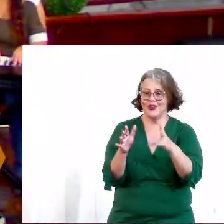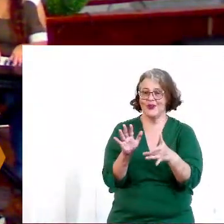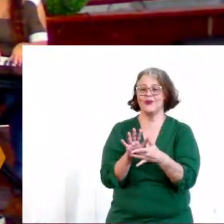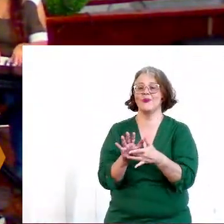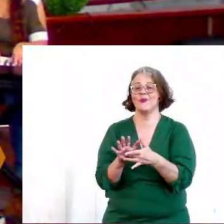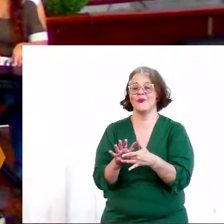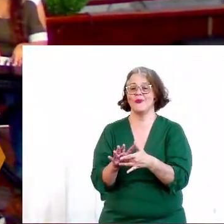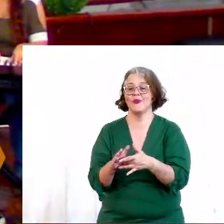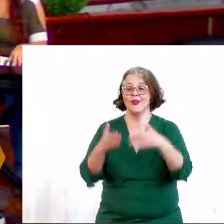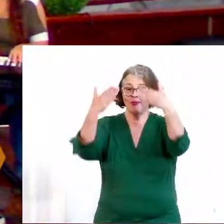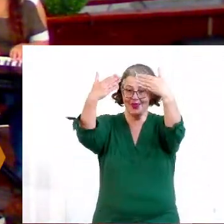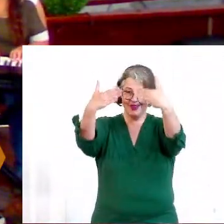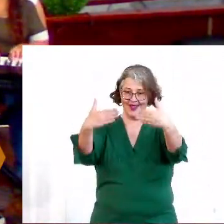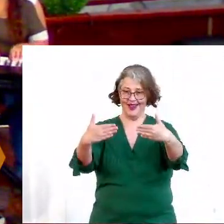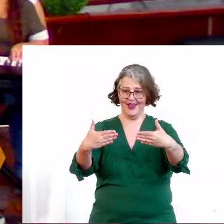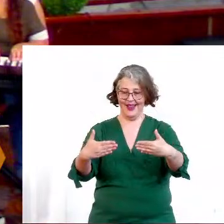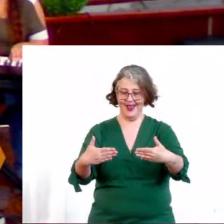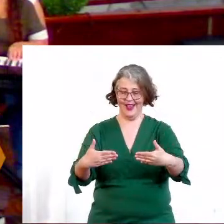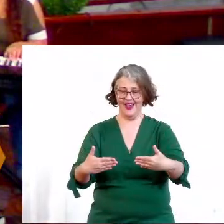Cristo Jesus,